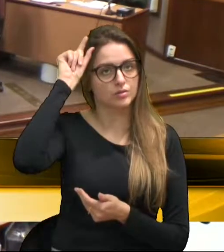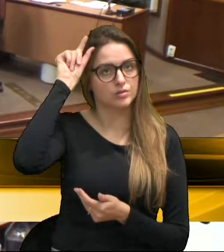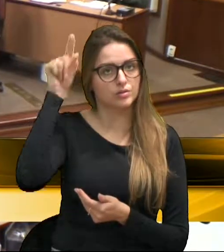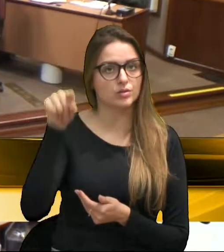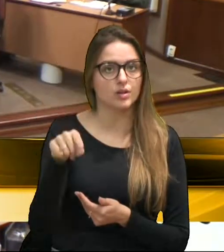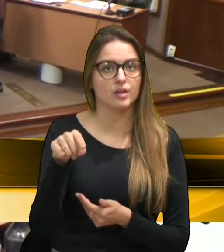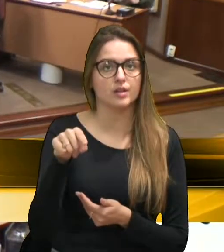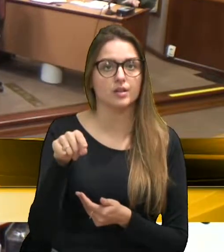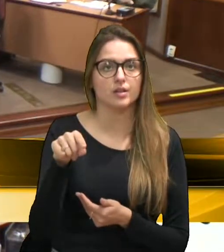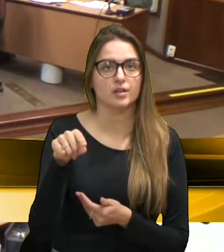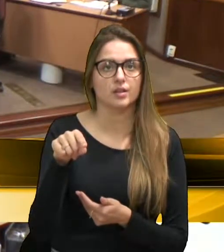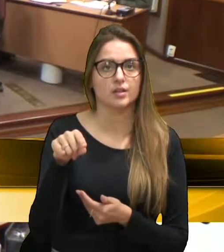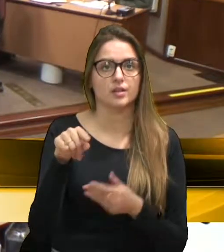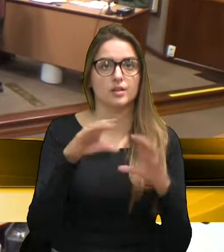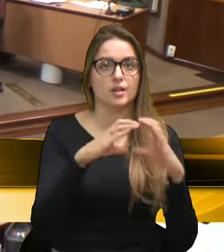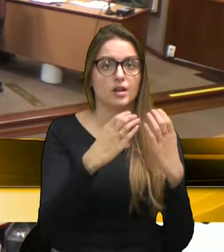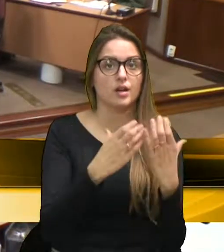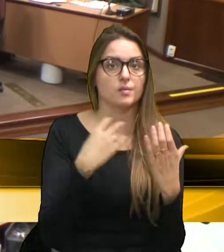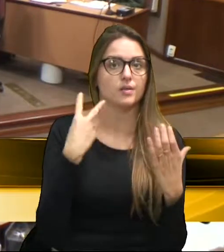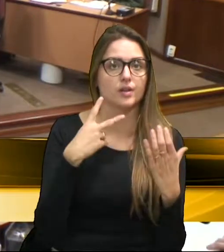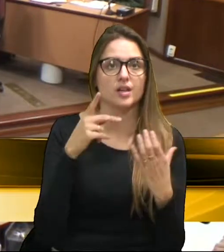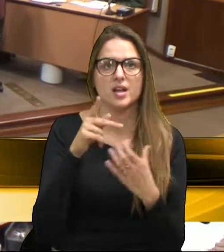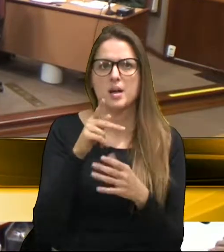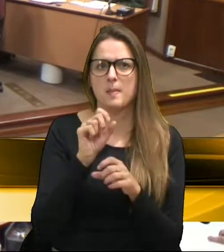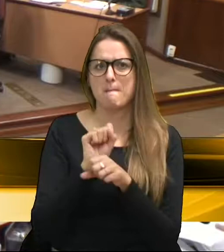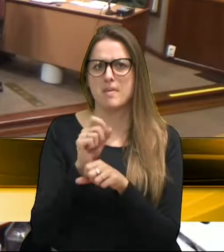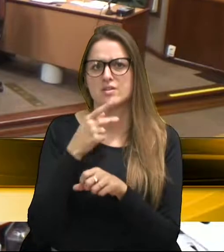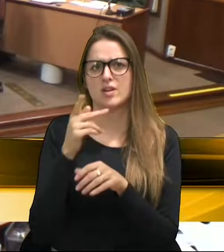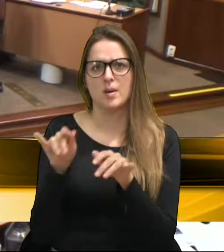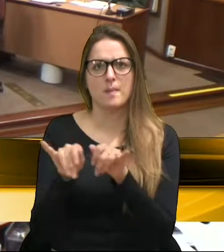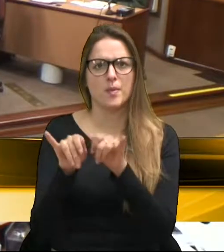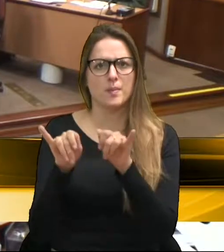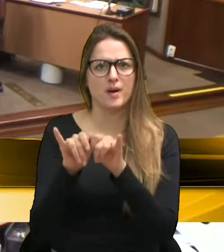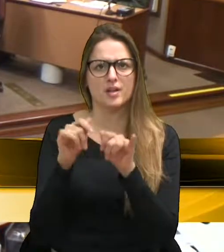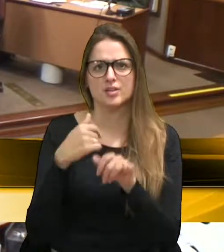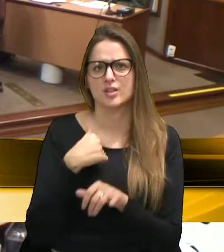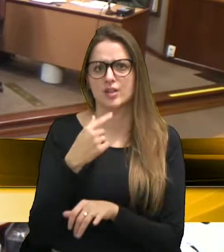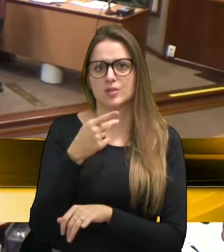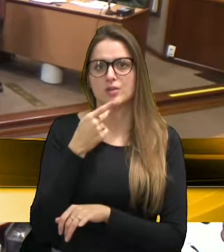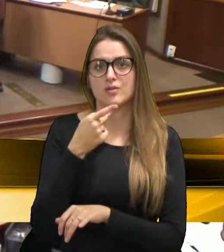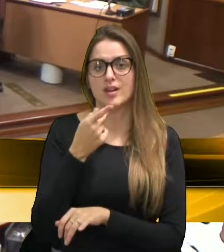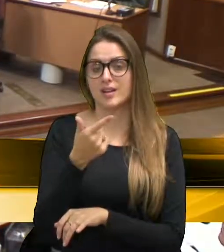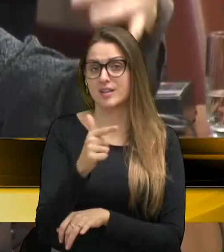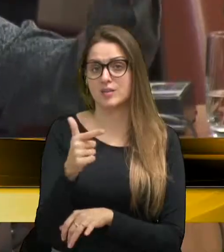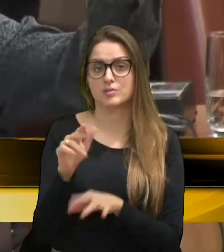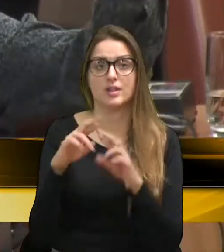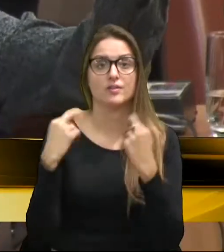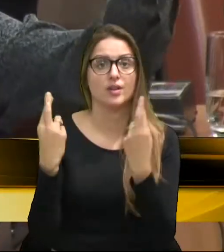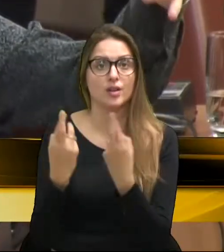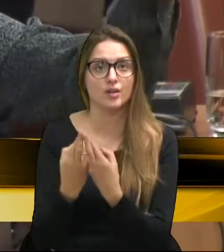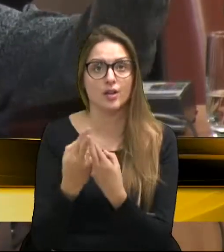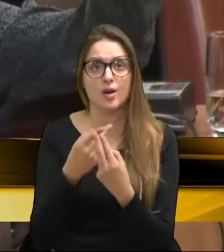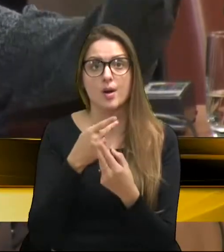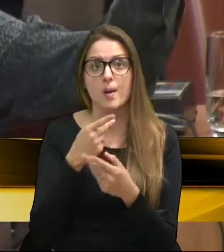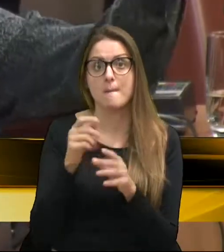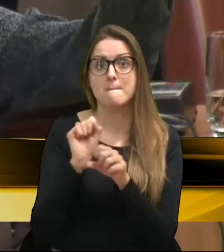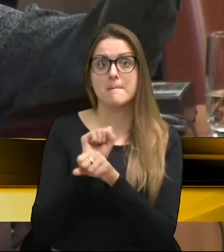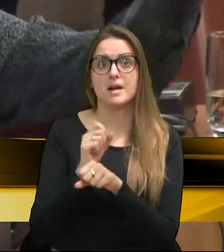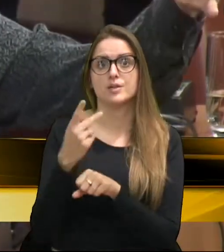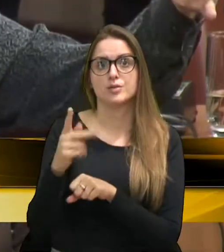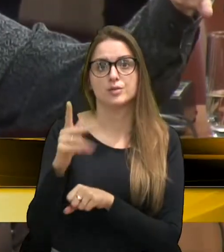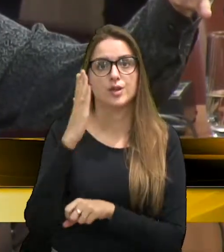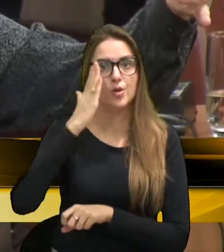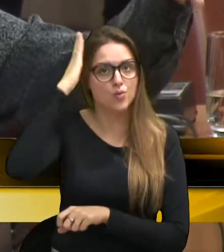Câmara e pare de falar bobagem no microfone, porque em nenhum momento eu disse que não houve reunião aqui na Câmara. Para de distorcer, porque o teu irmão